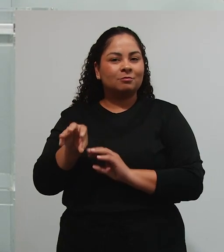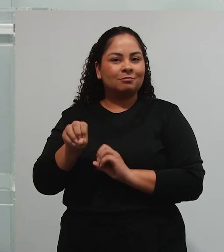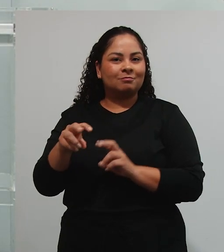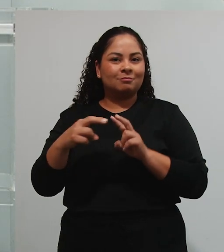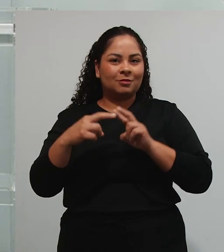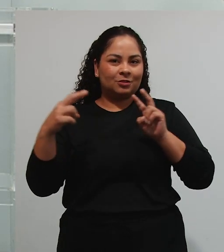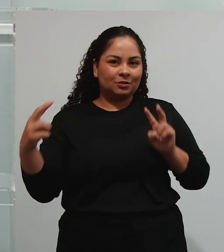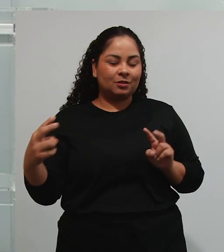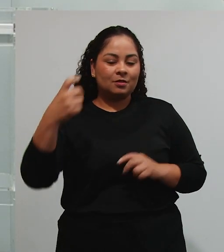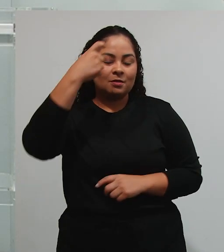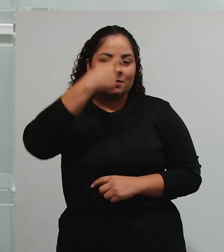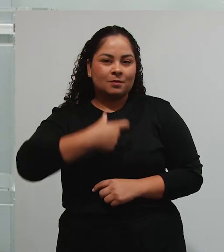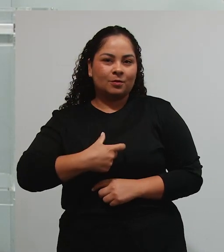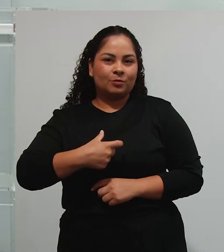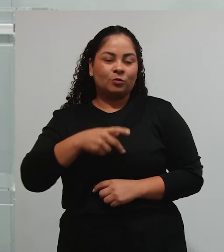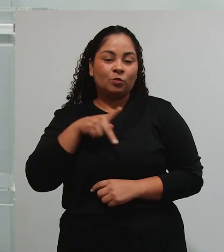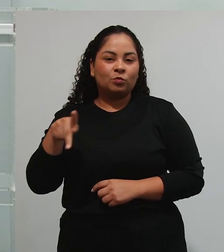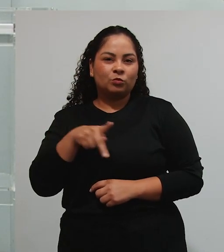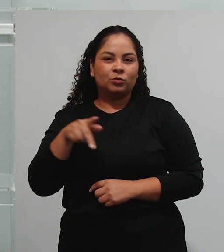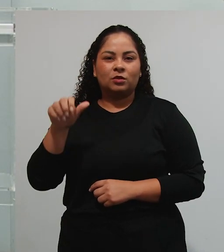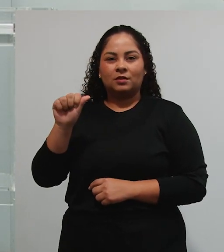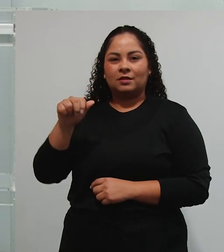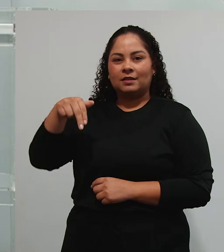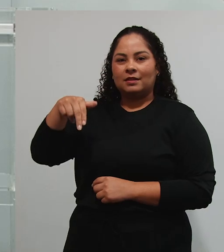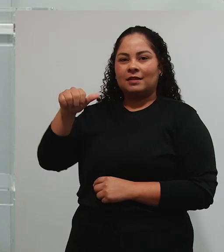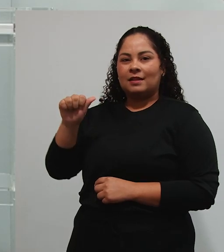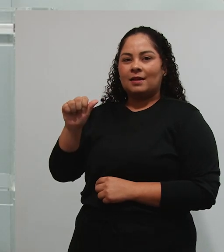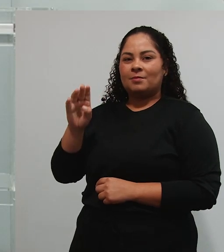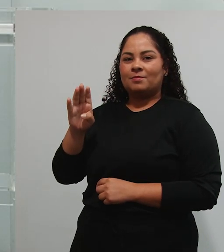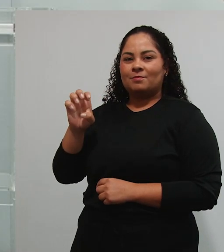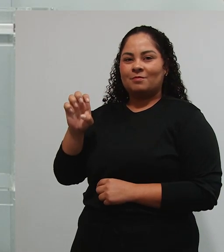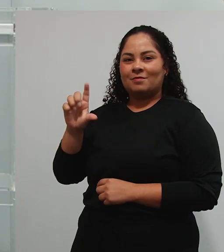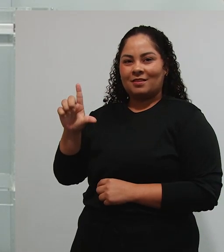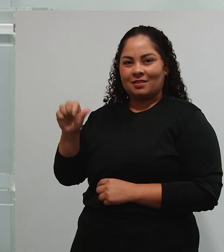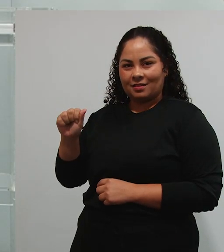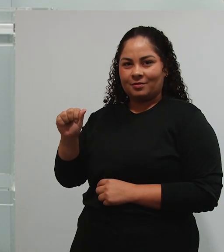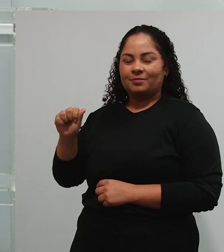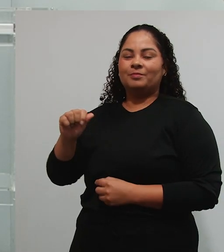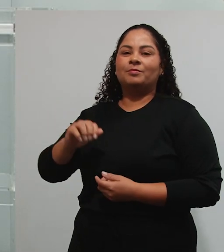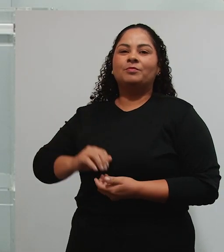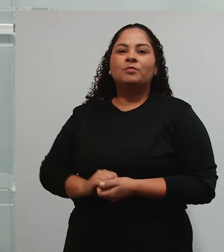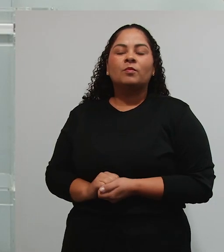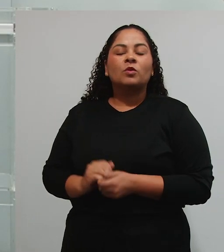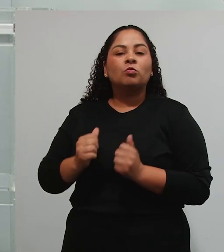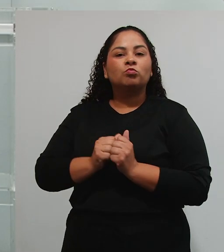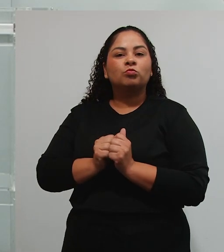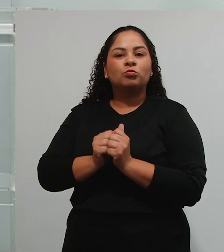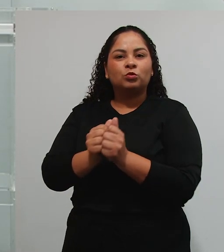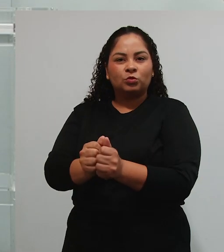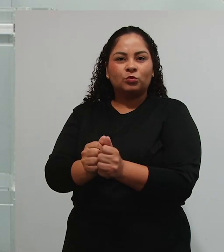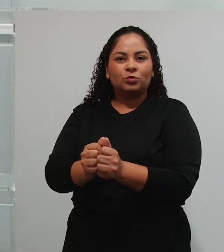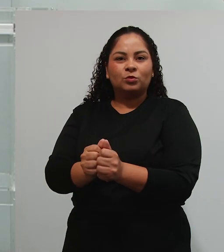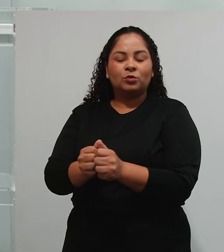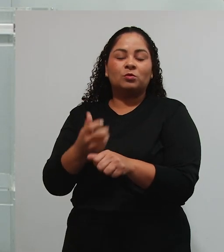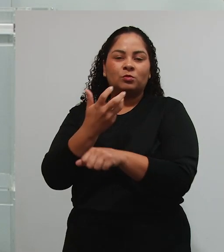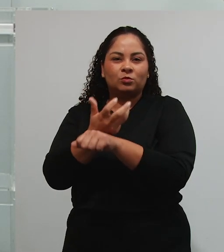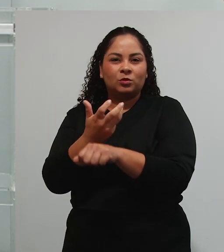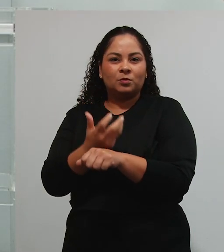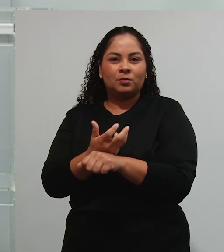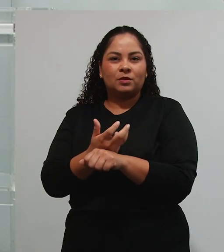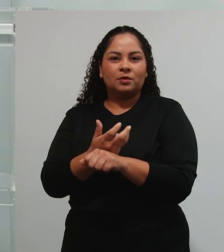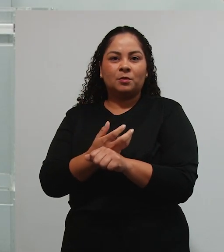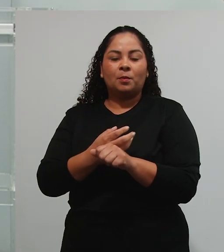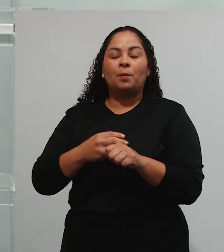a professora Anabela Barbosa. Juntinhos estamos na jornada de Metodologia dos Trabalhos Acadêmicos e